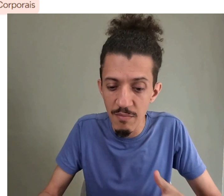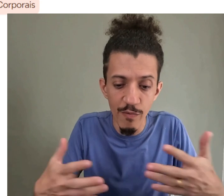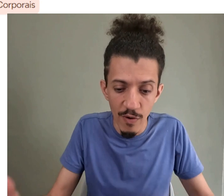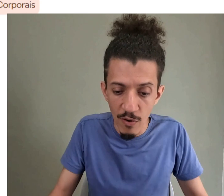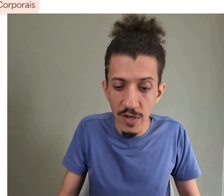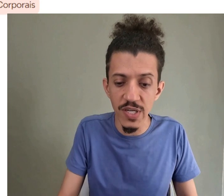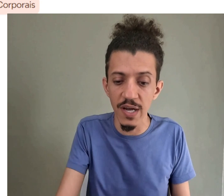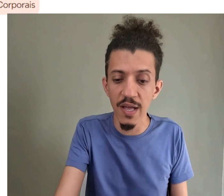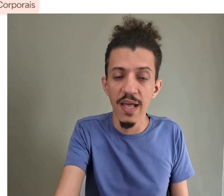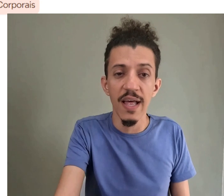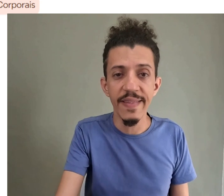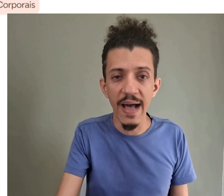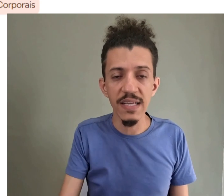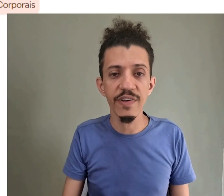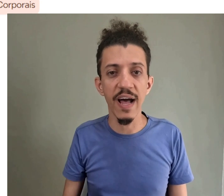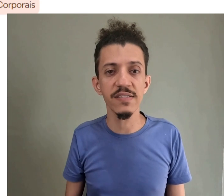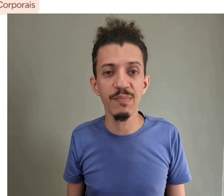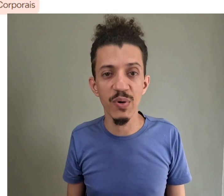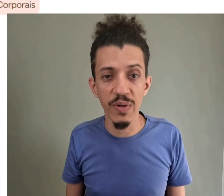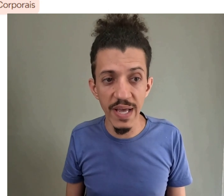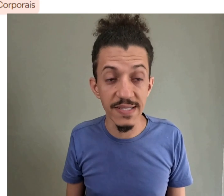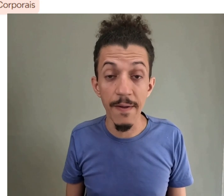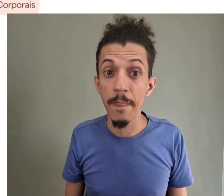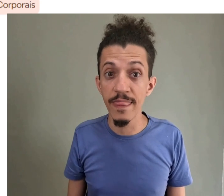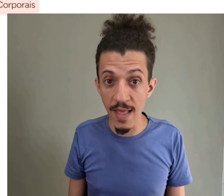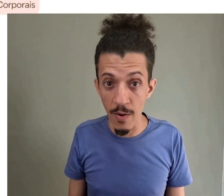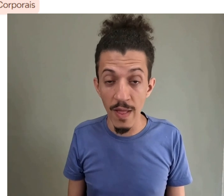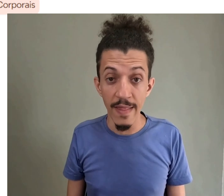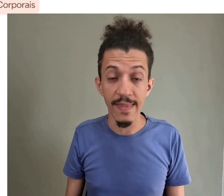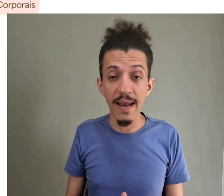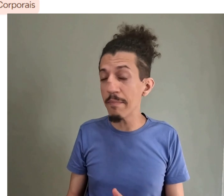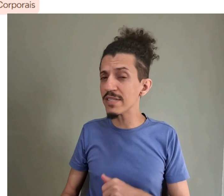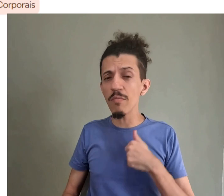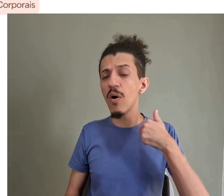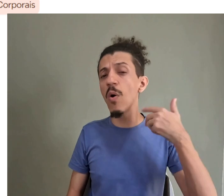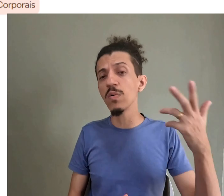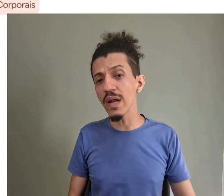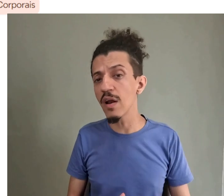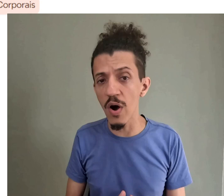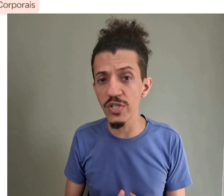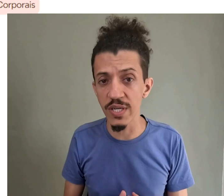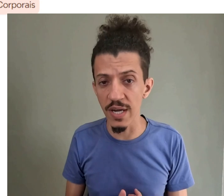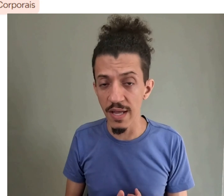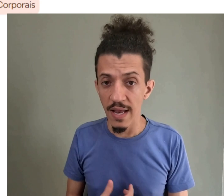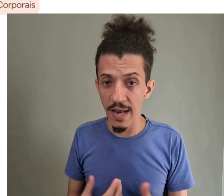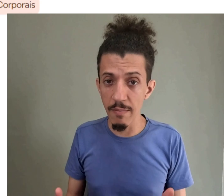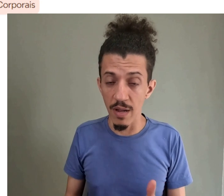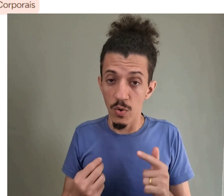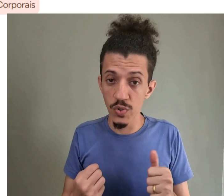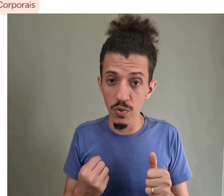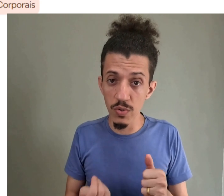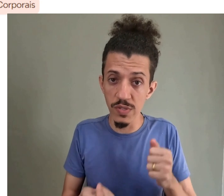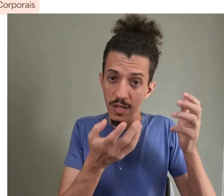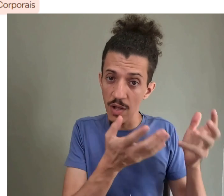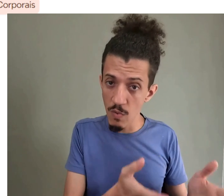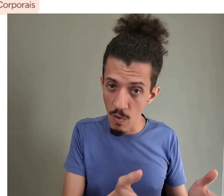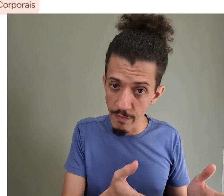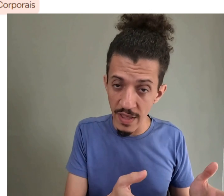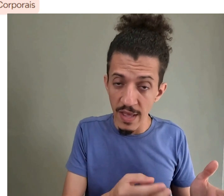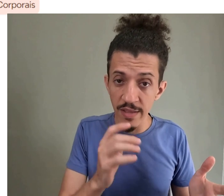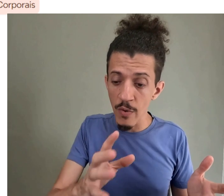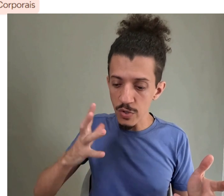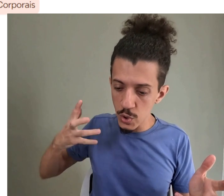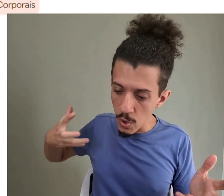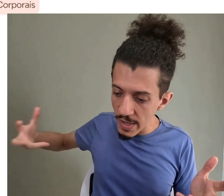e morfológica das frases em português. Não, na Libras é uma outra lógica. Lembra? Os surdos não